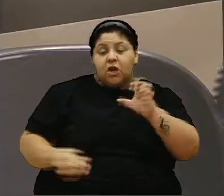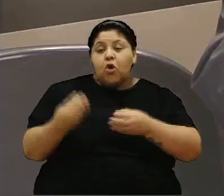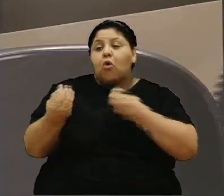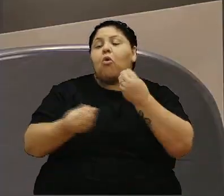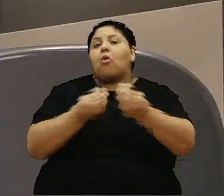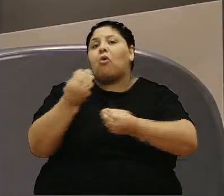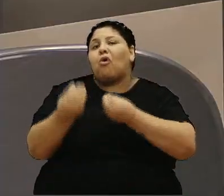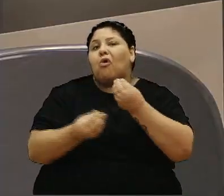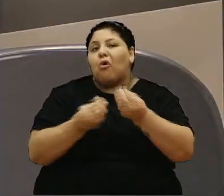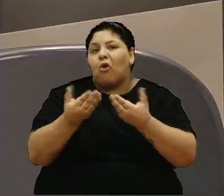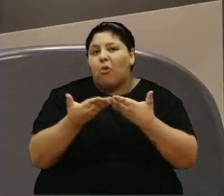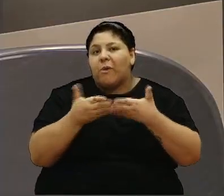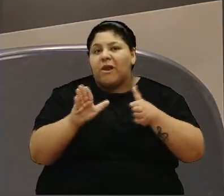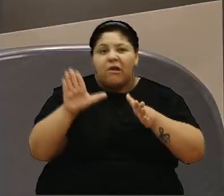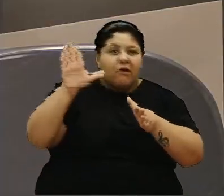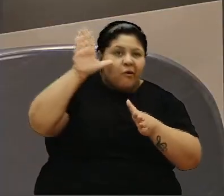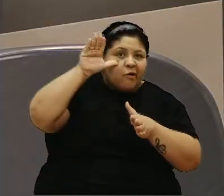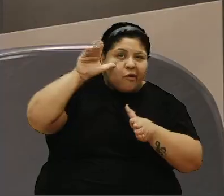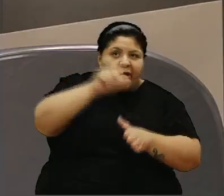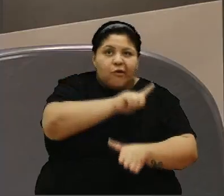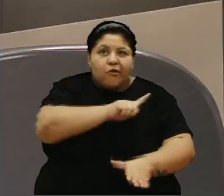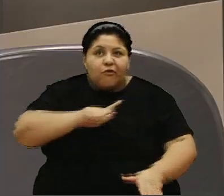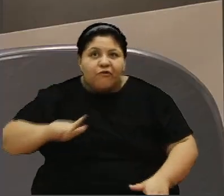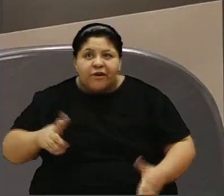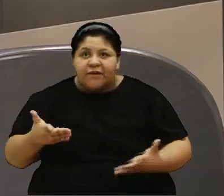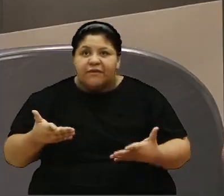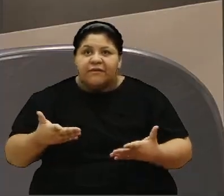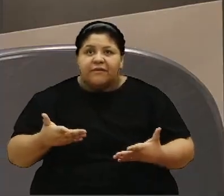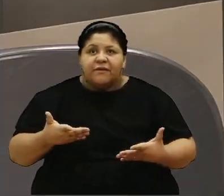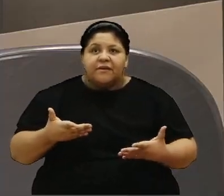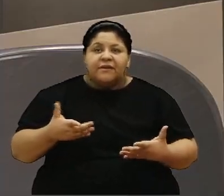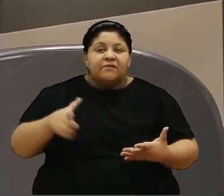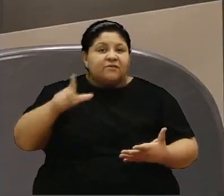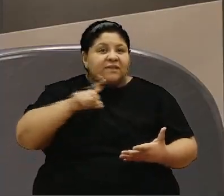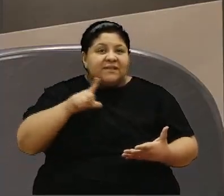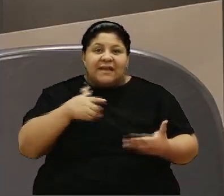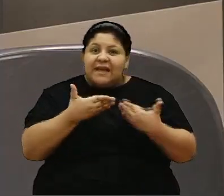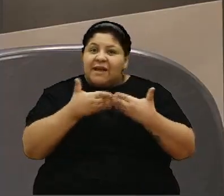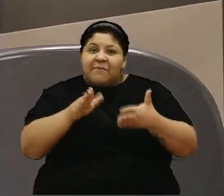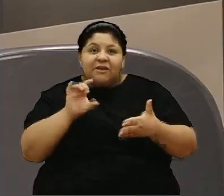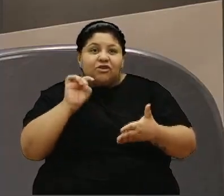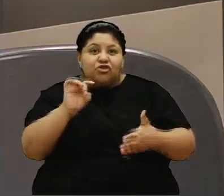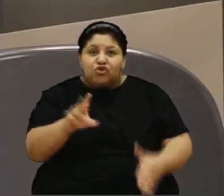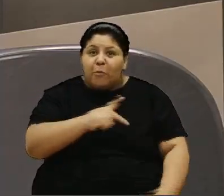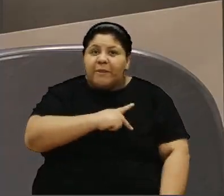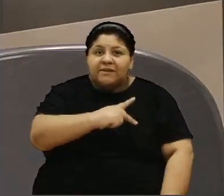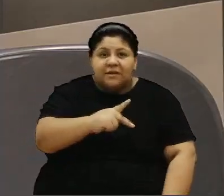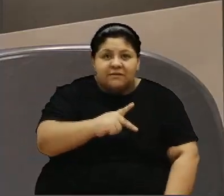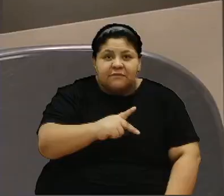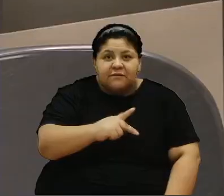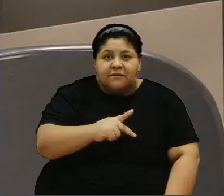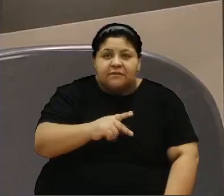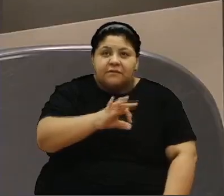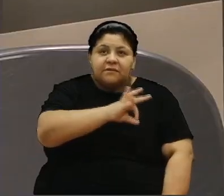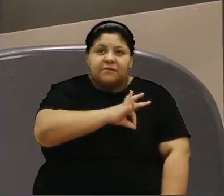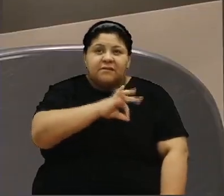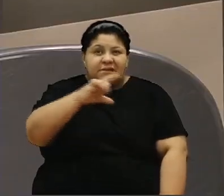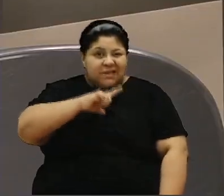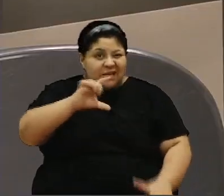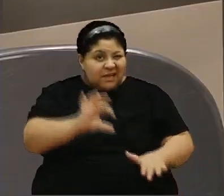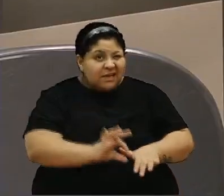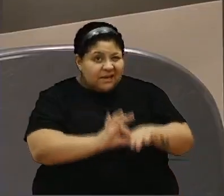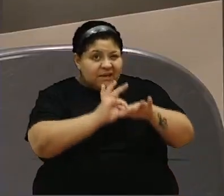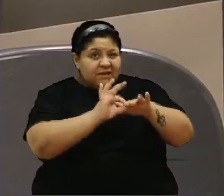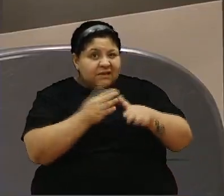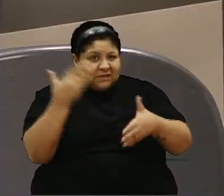ele vai abrir uma investigação no governo dele mesmo? Ele não deve abrir investigação nenhuma, ele só é o presidente. A polícia deve ter autonomia, mas a